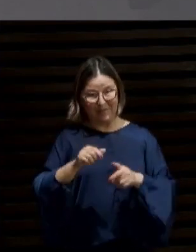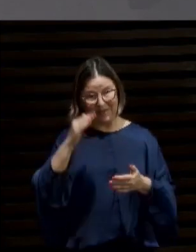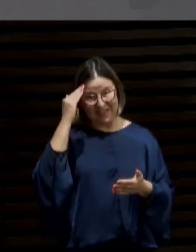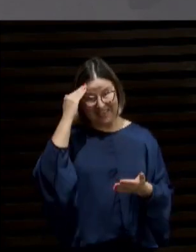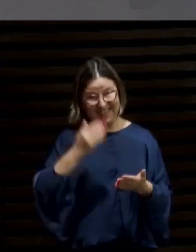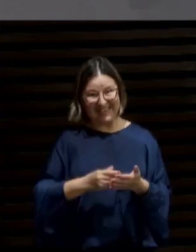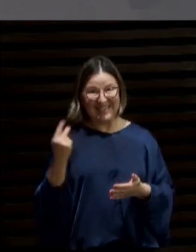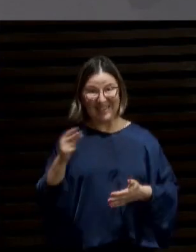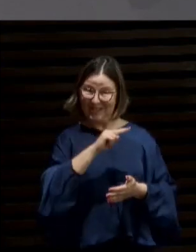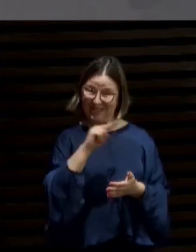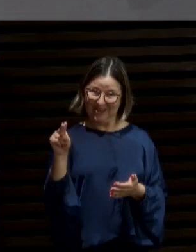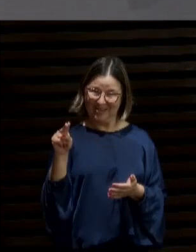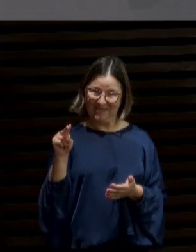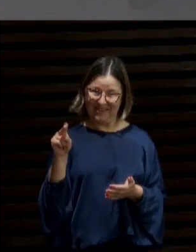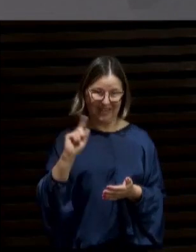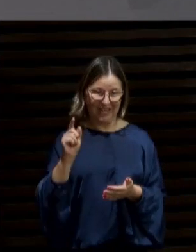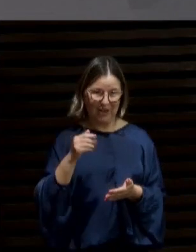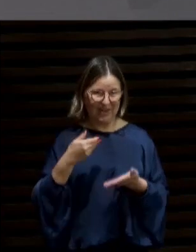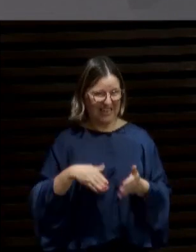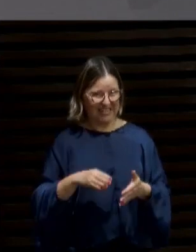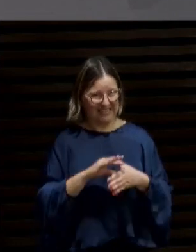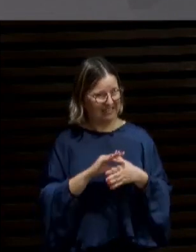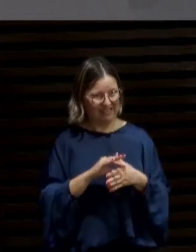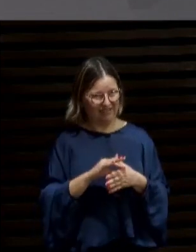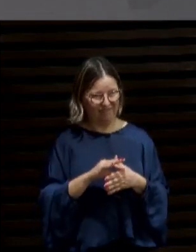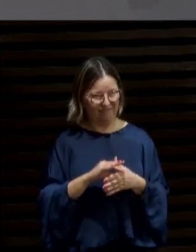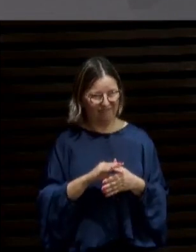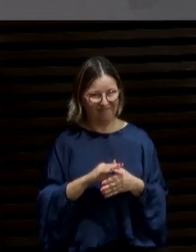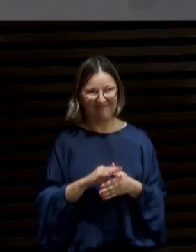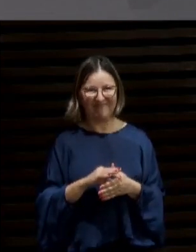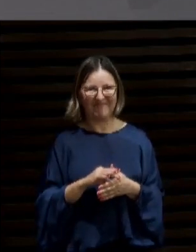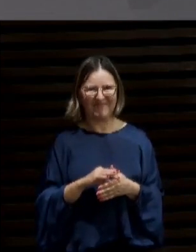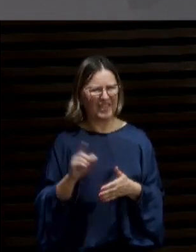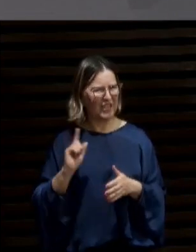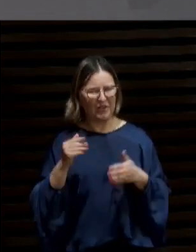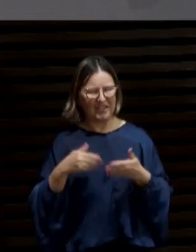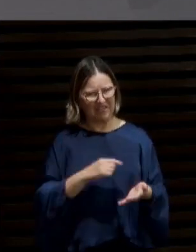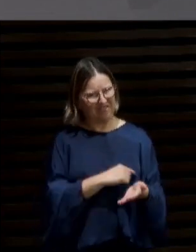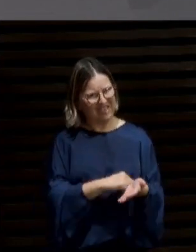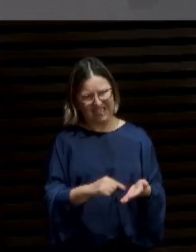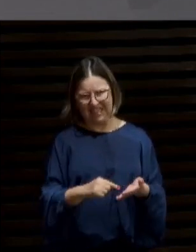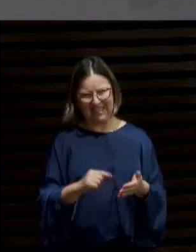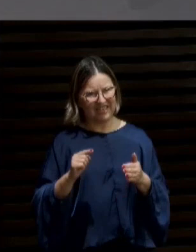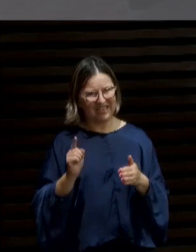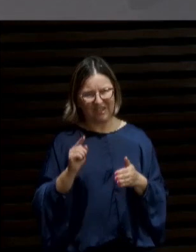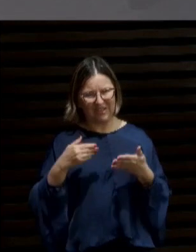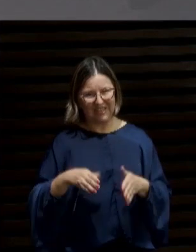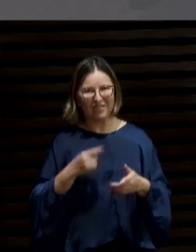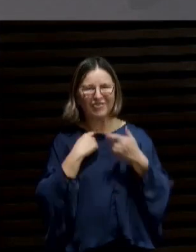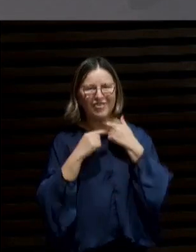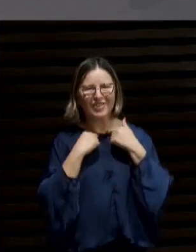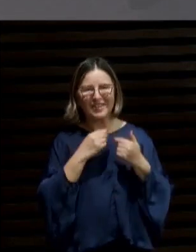nome. Os que não nasceram de carne, não nasceram do sangue, não nasceram da vontade